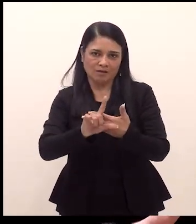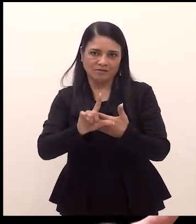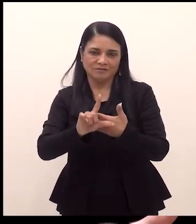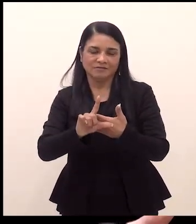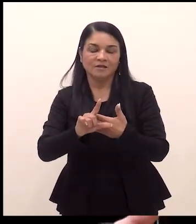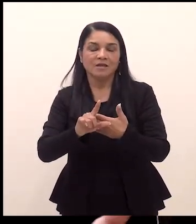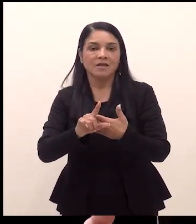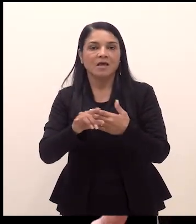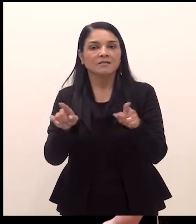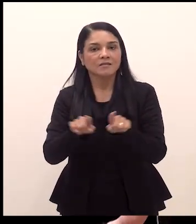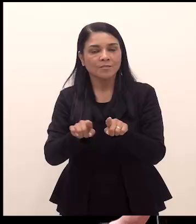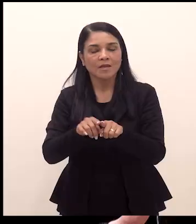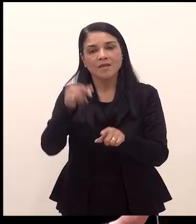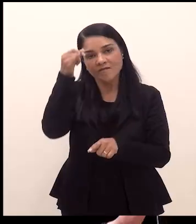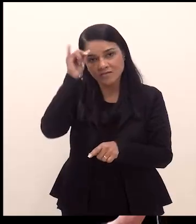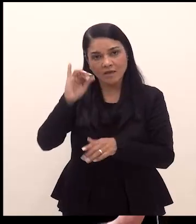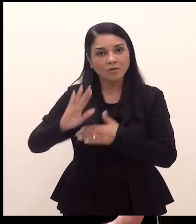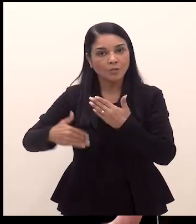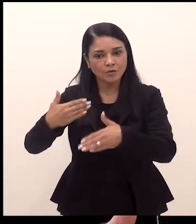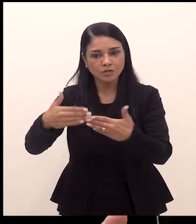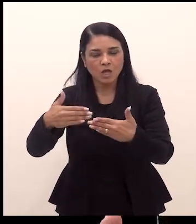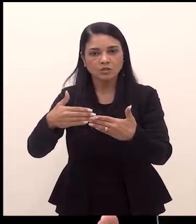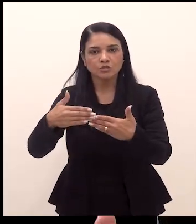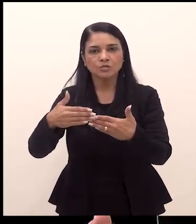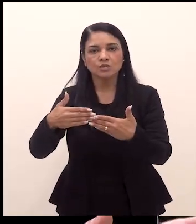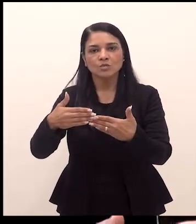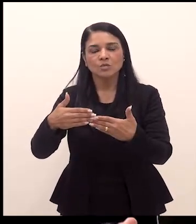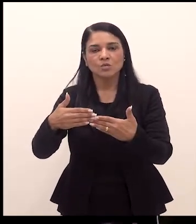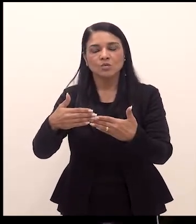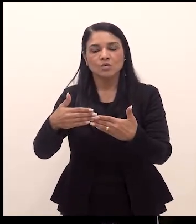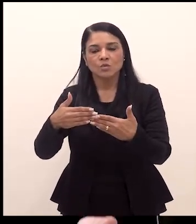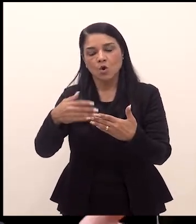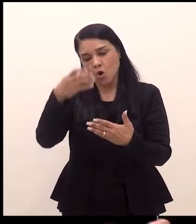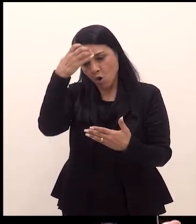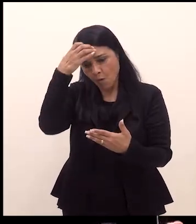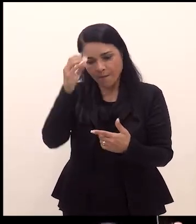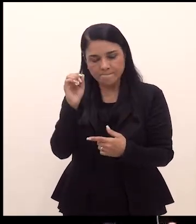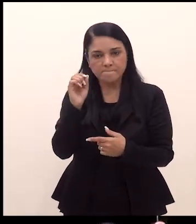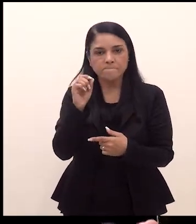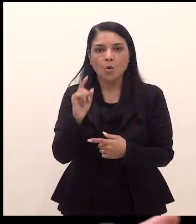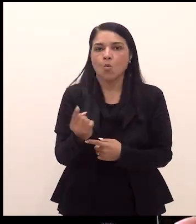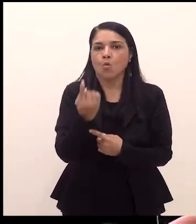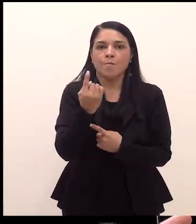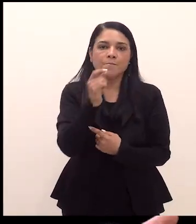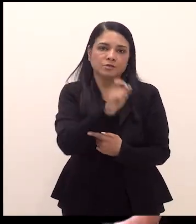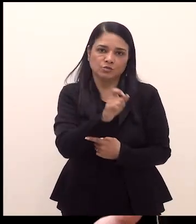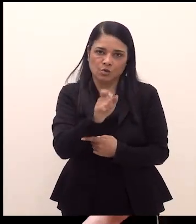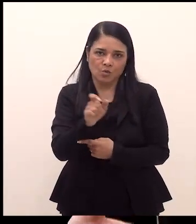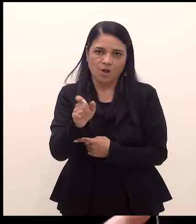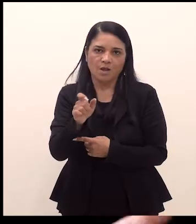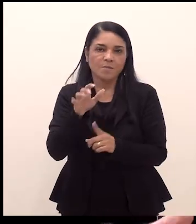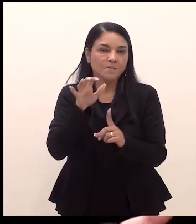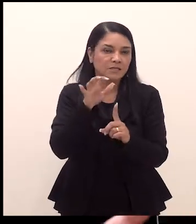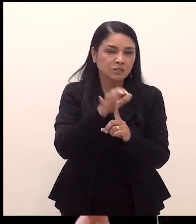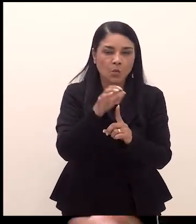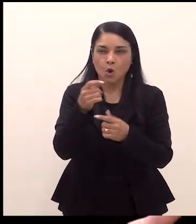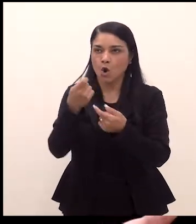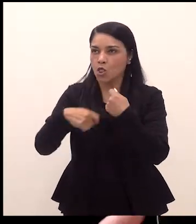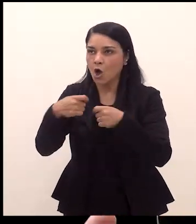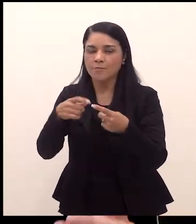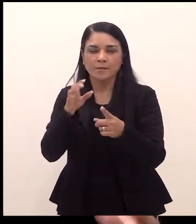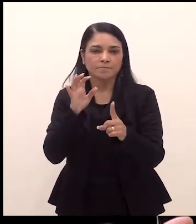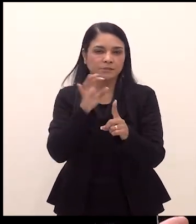de literacia, mas evitar, muitas das vezes, que esse processo seja jogado nas costas da pessoa que, no meio de tantas